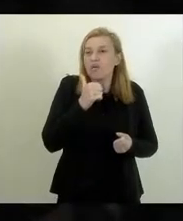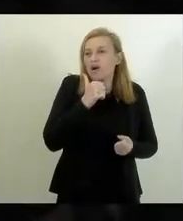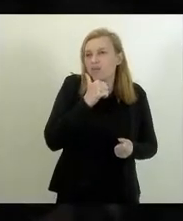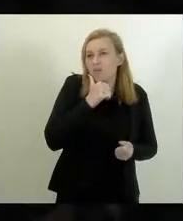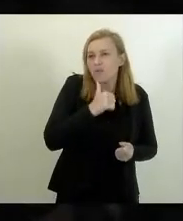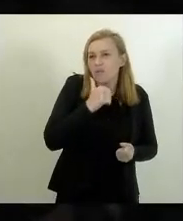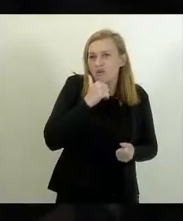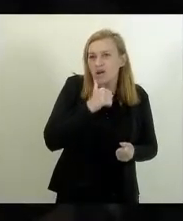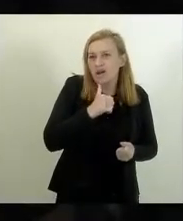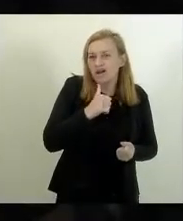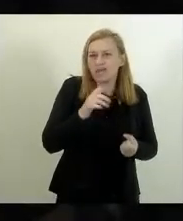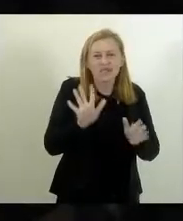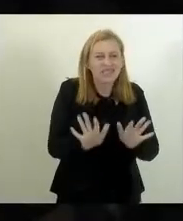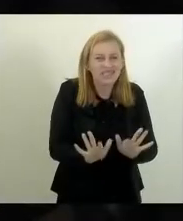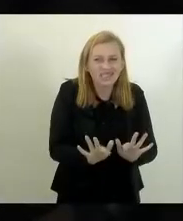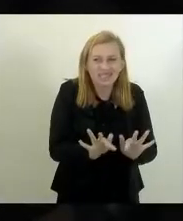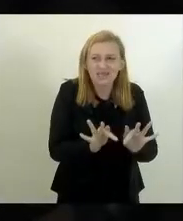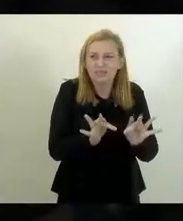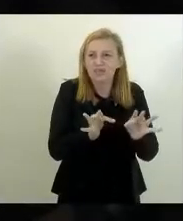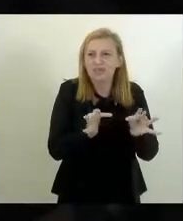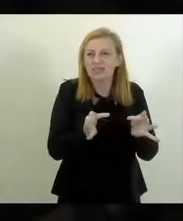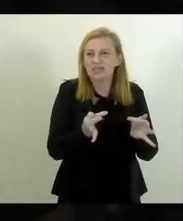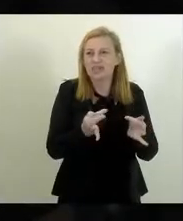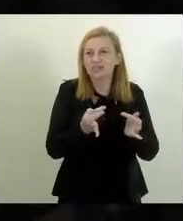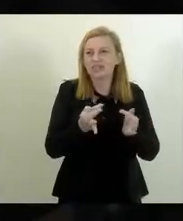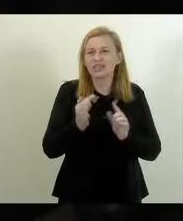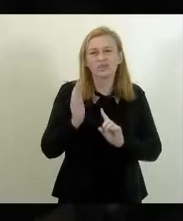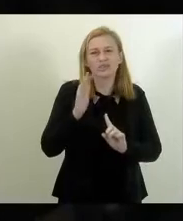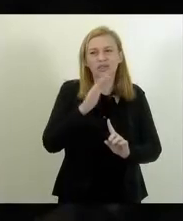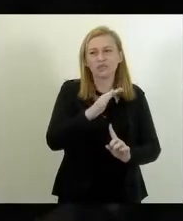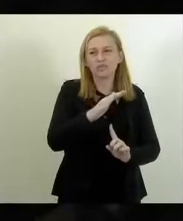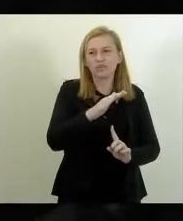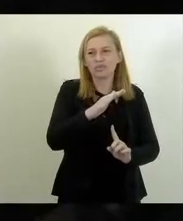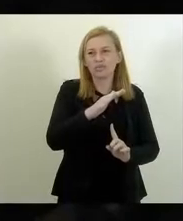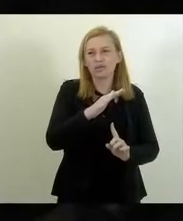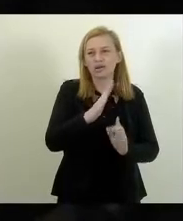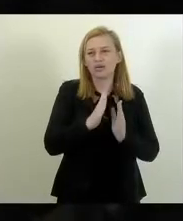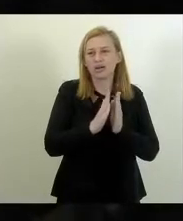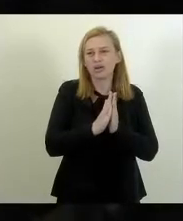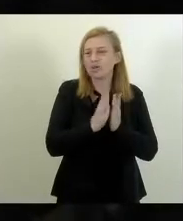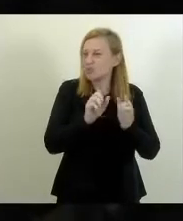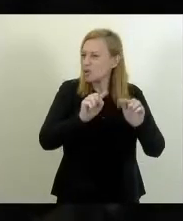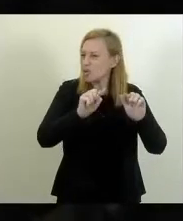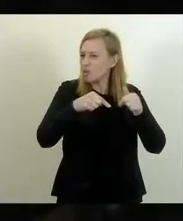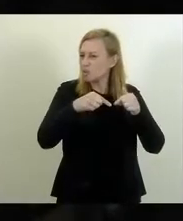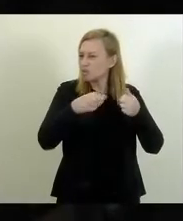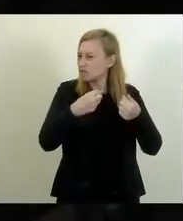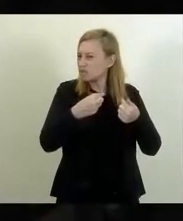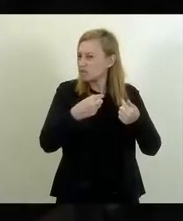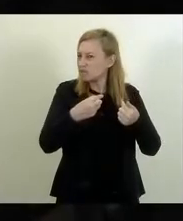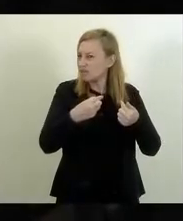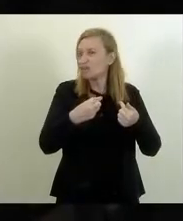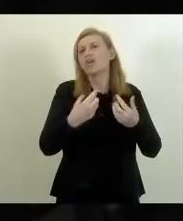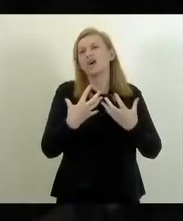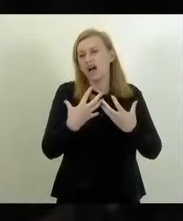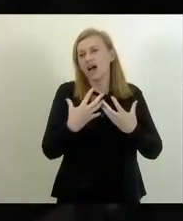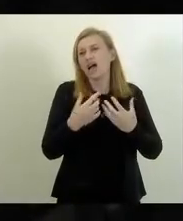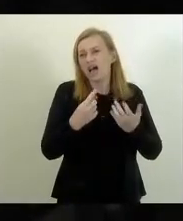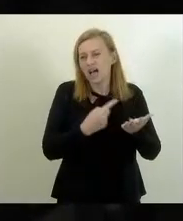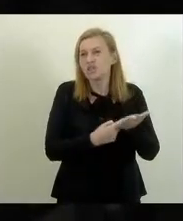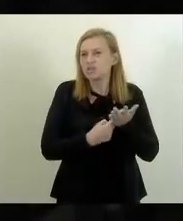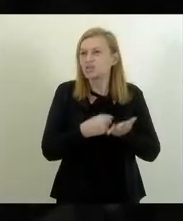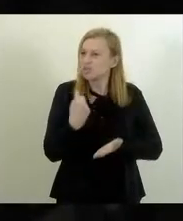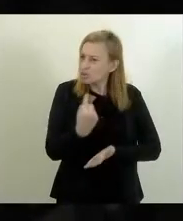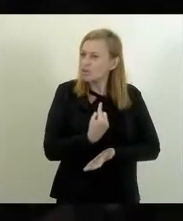beleza da sua simplicidade, impõe as mãos para rezar, se não é contra nós, é a nosso favor, diz o